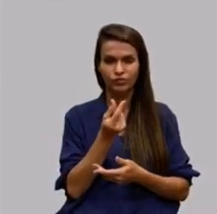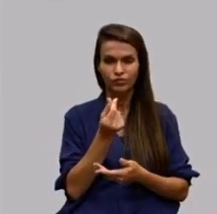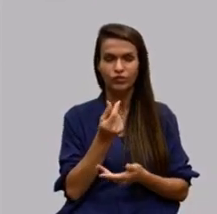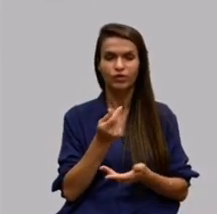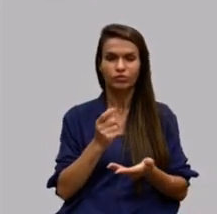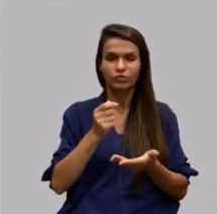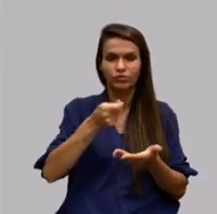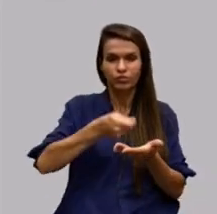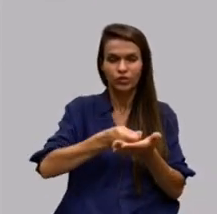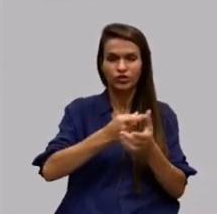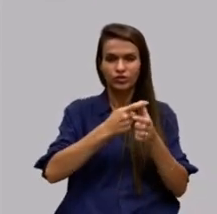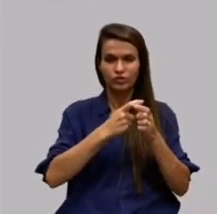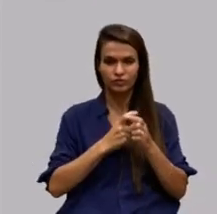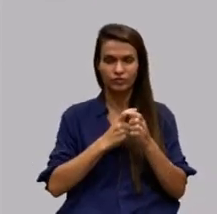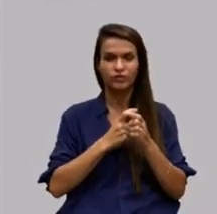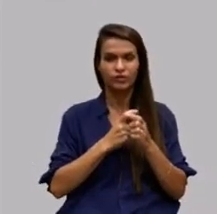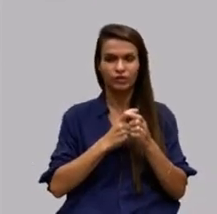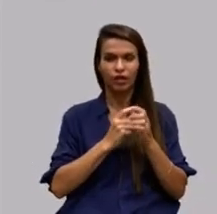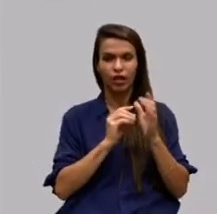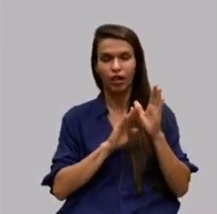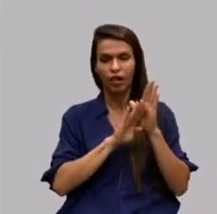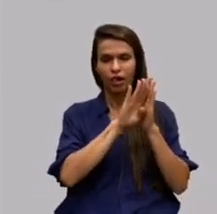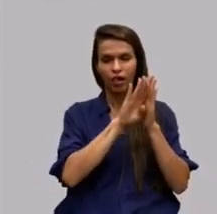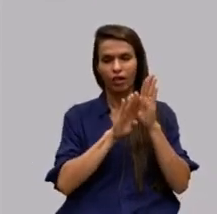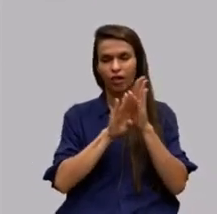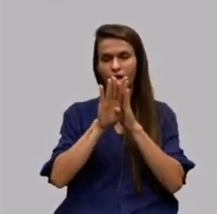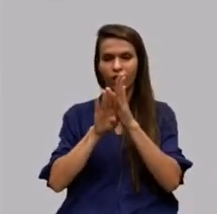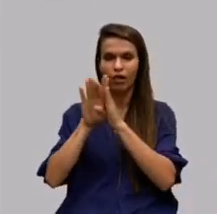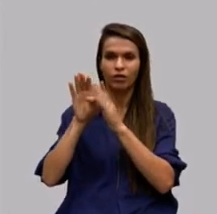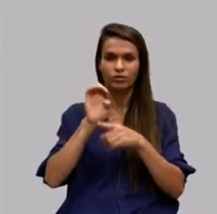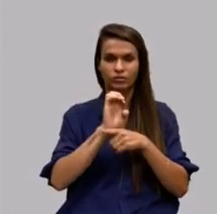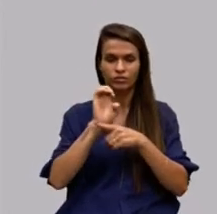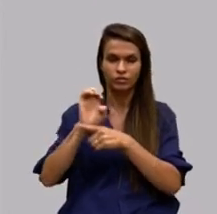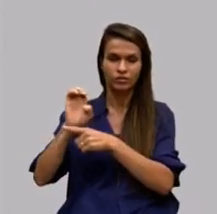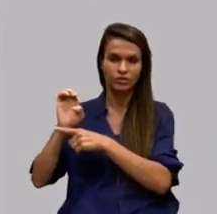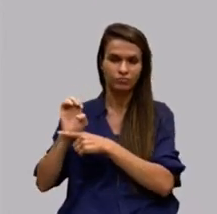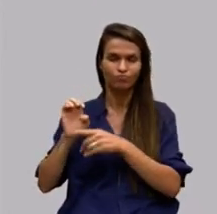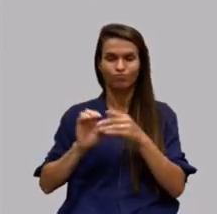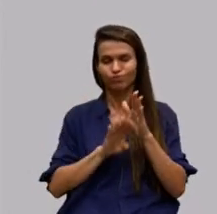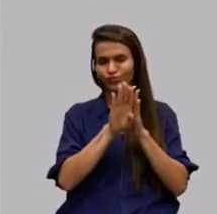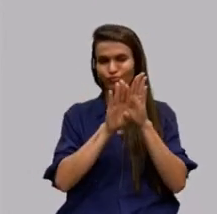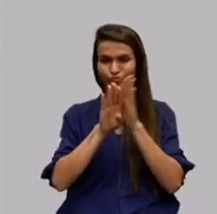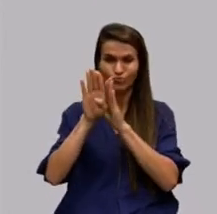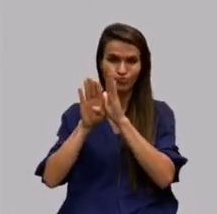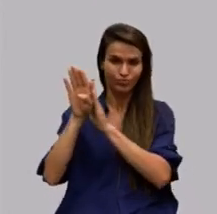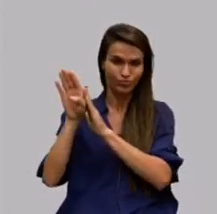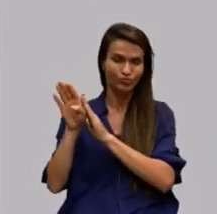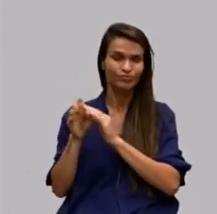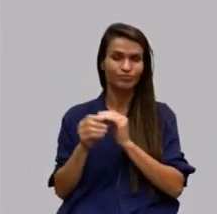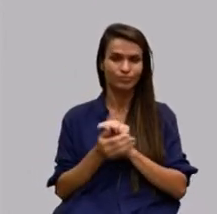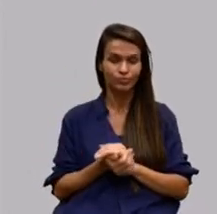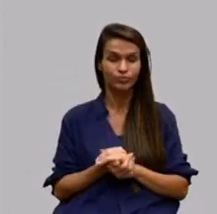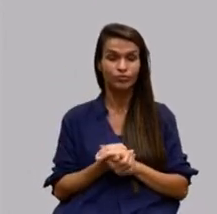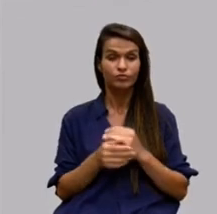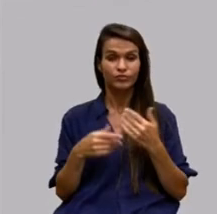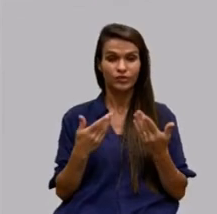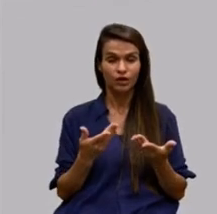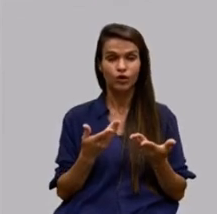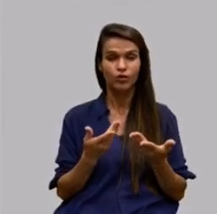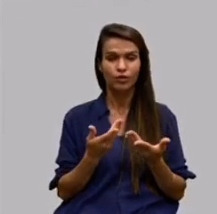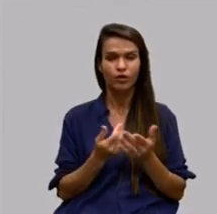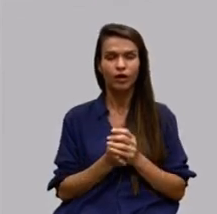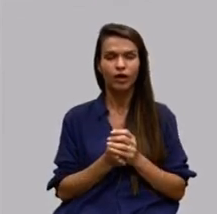dívidas e que está elevando as dívidas de todos os estados a patamares insuportáveis. Tá? Então, ela estava numa ponta